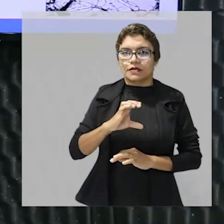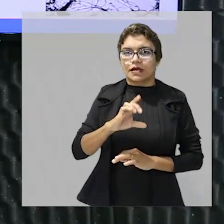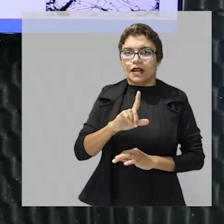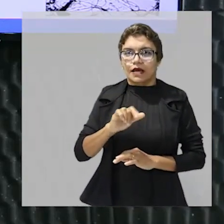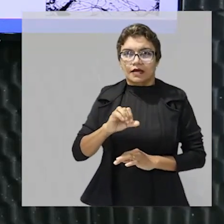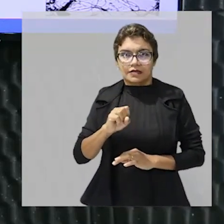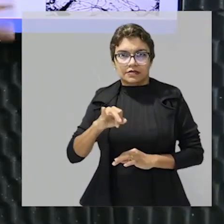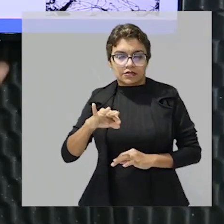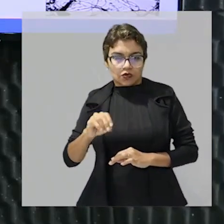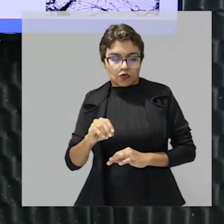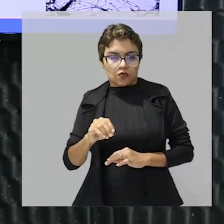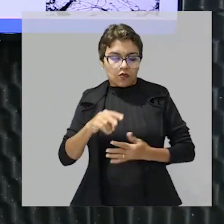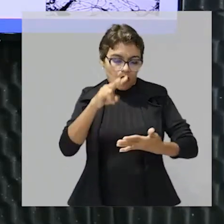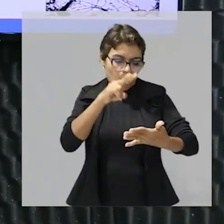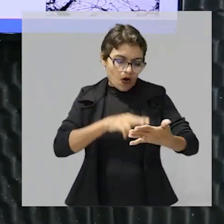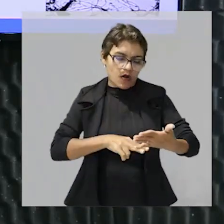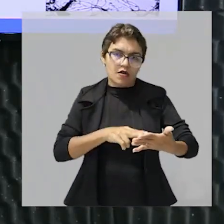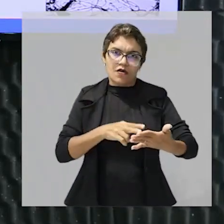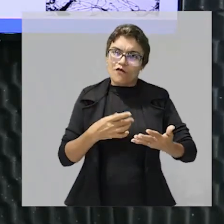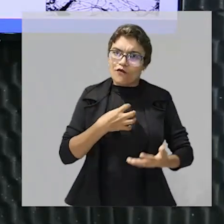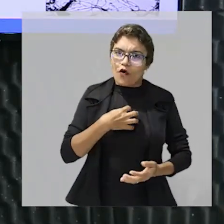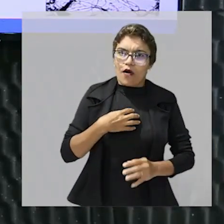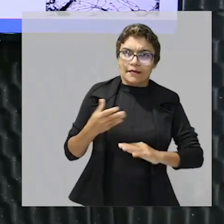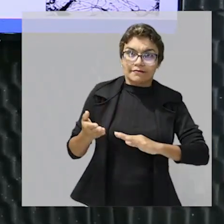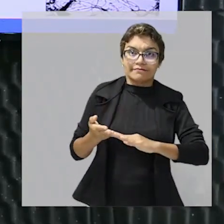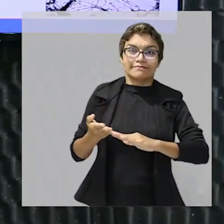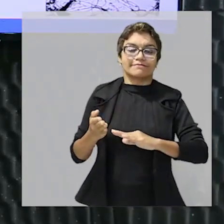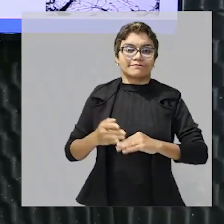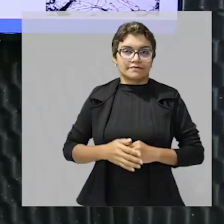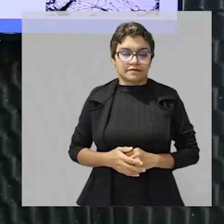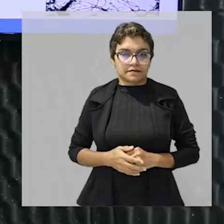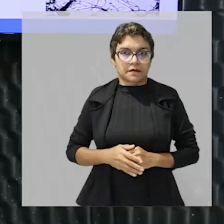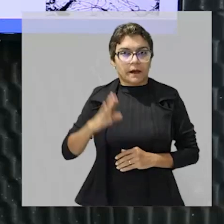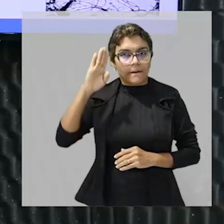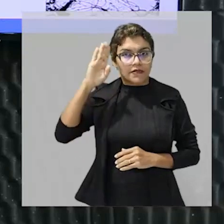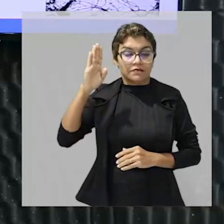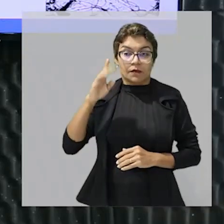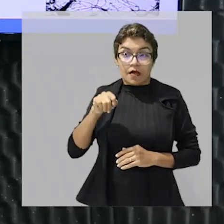e faz releituras da forma mais contemporânea possível, né? Principalmente quando ele